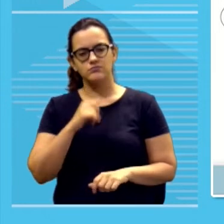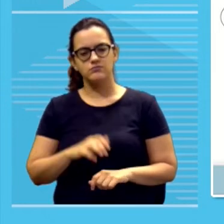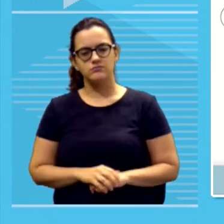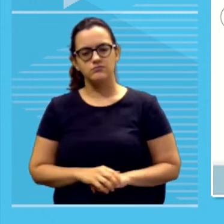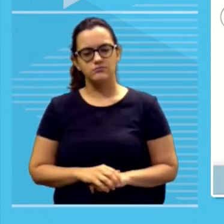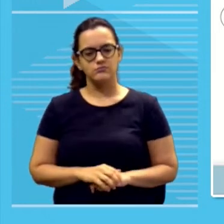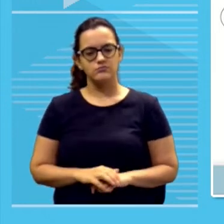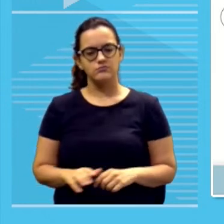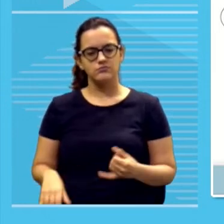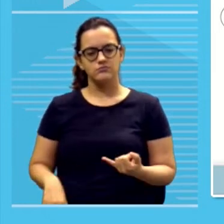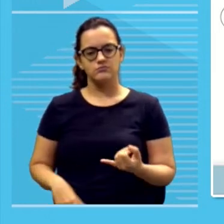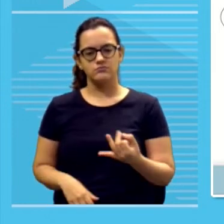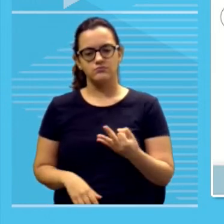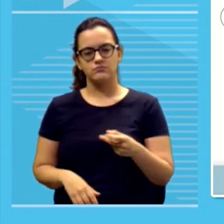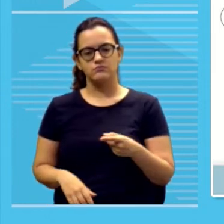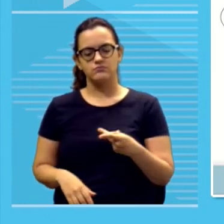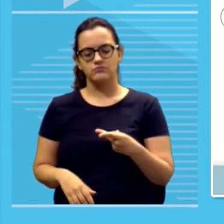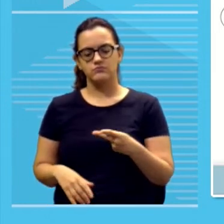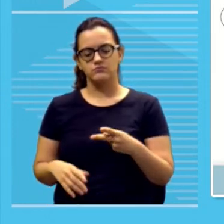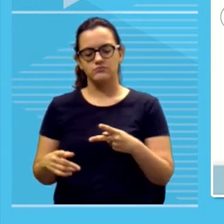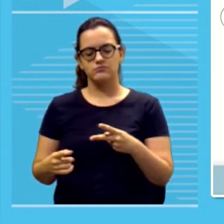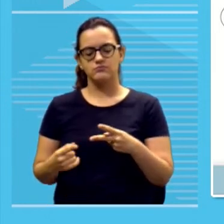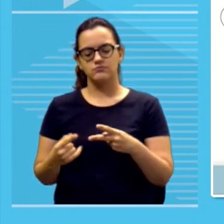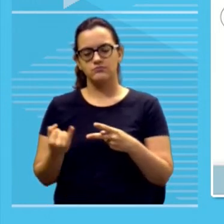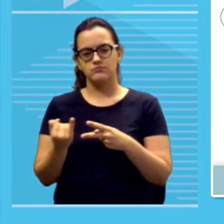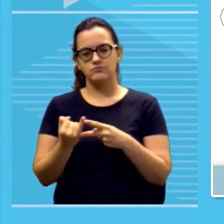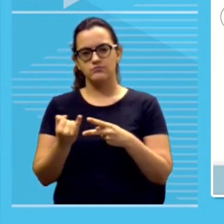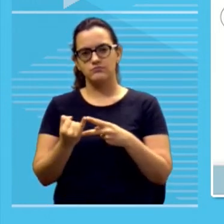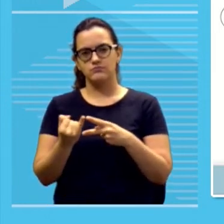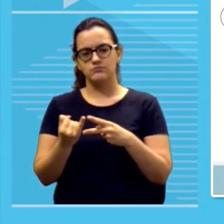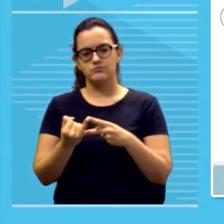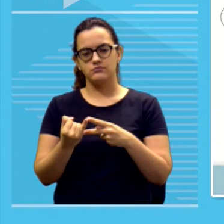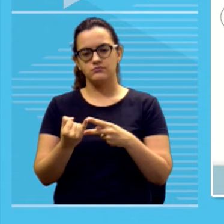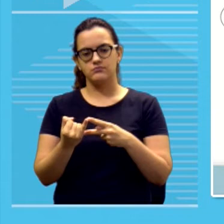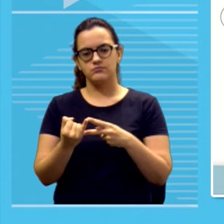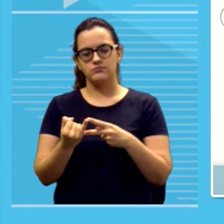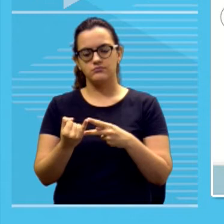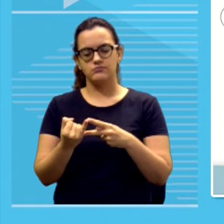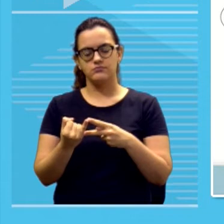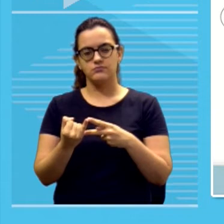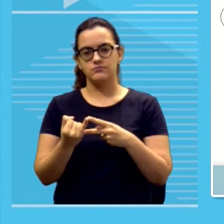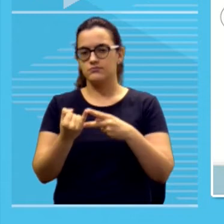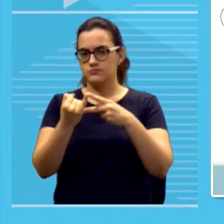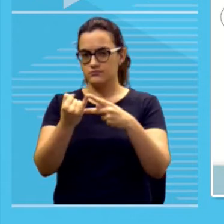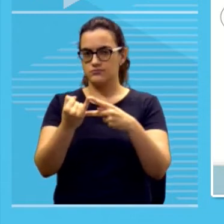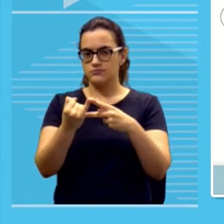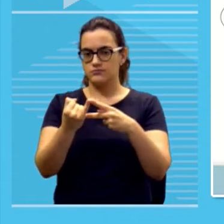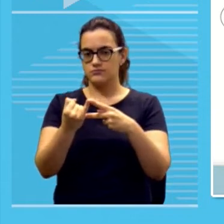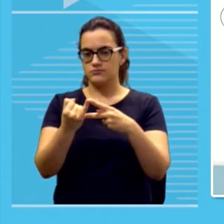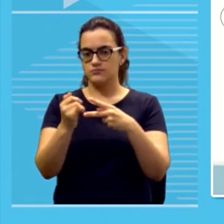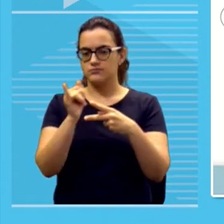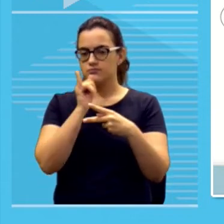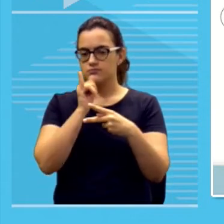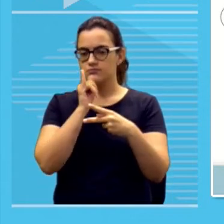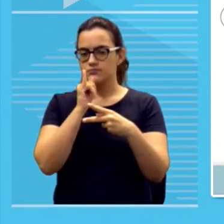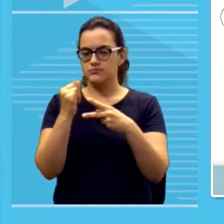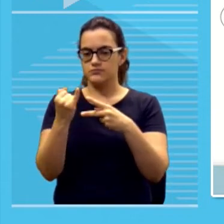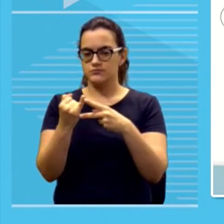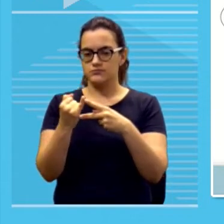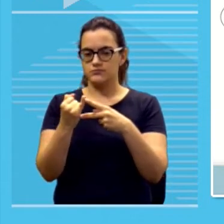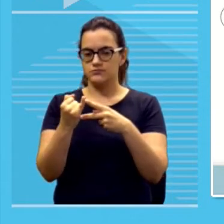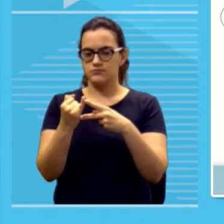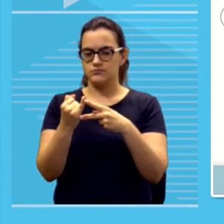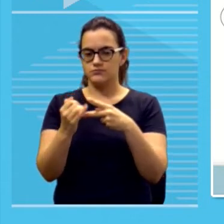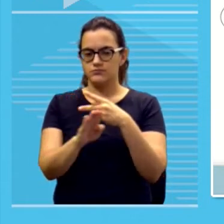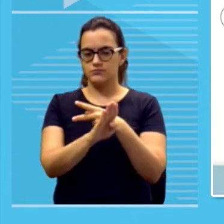do triângulo que tem Professor vértices vértices como sendo cada uma daquelas coordenadas